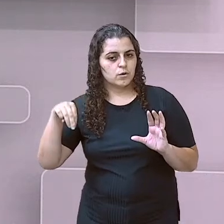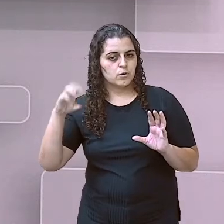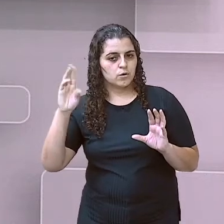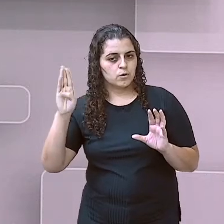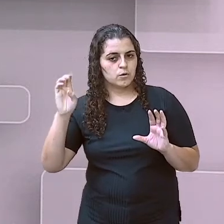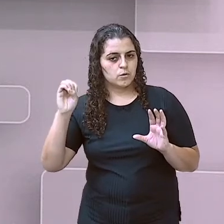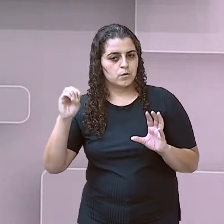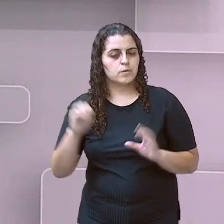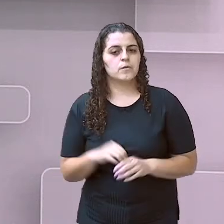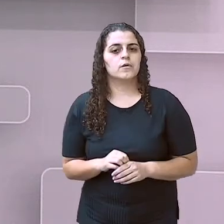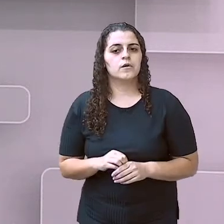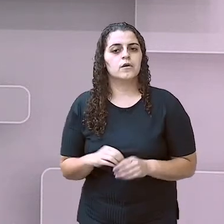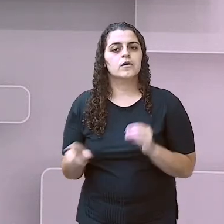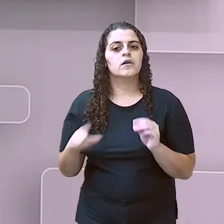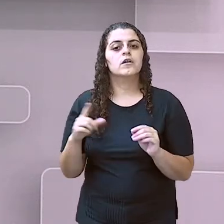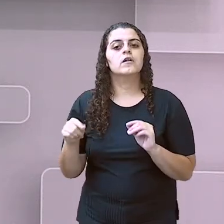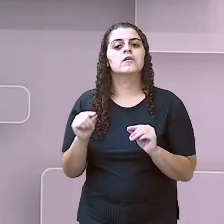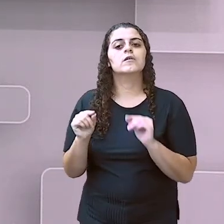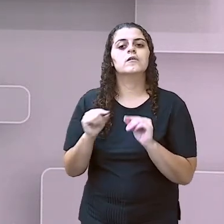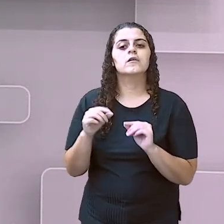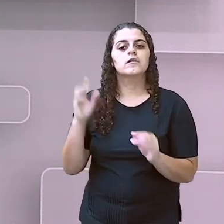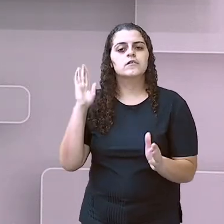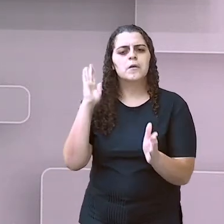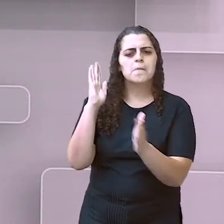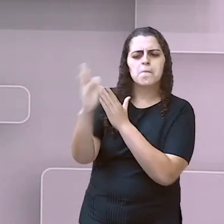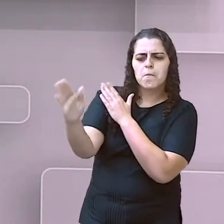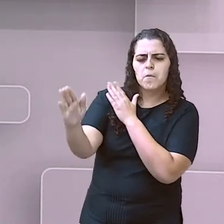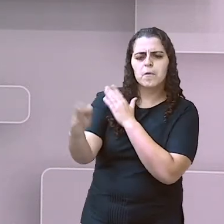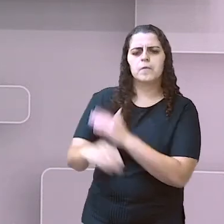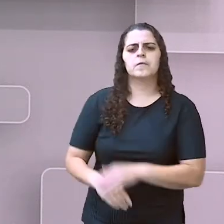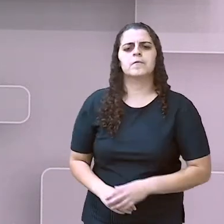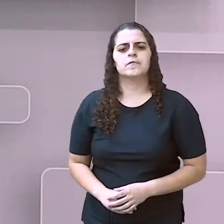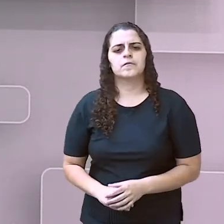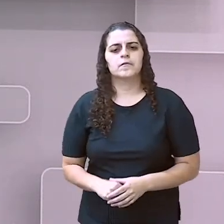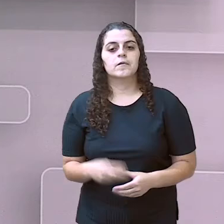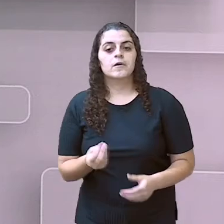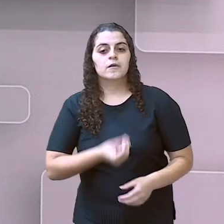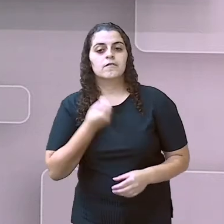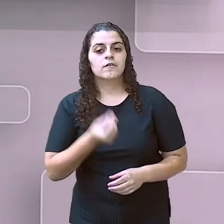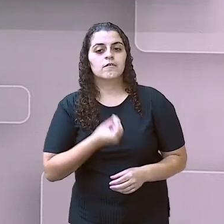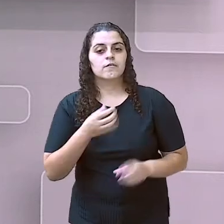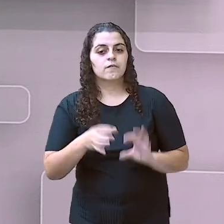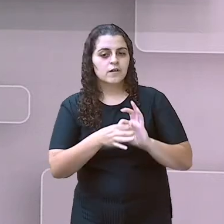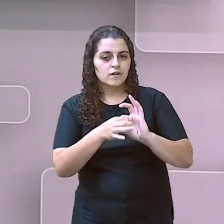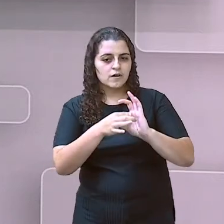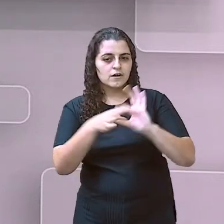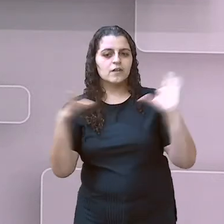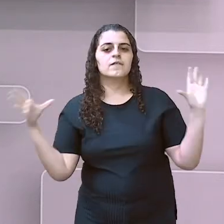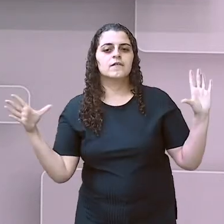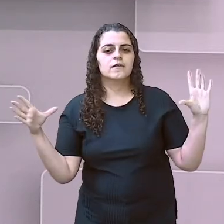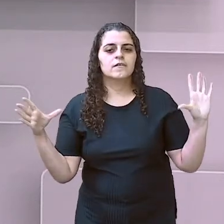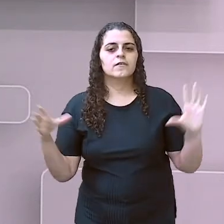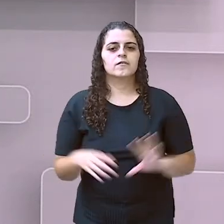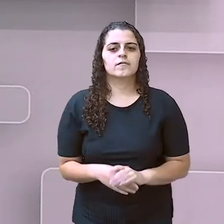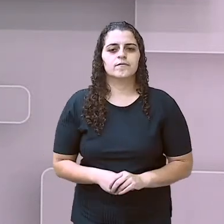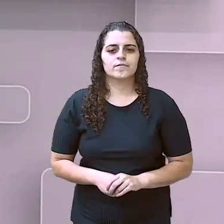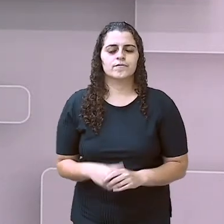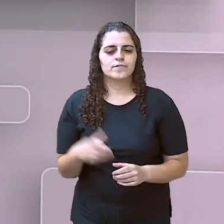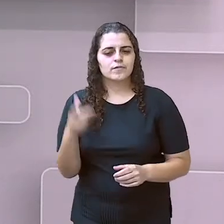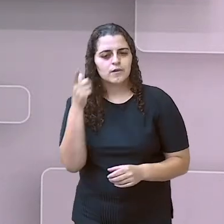de quilombo, que ali eles fugiam para esse lugar. E ali dentro do quilombo,